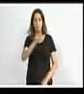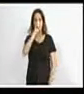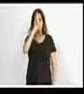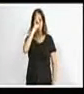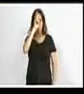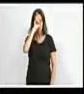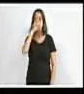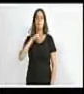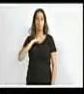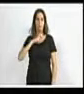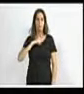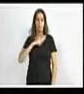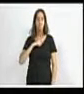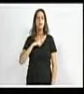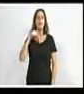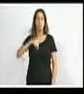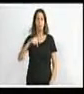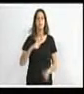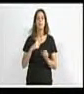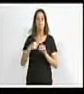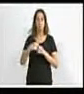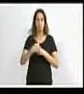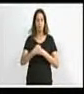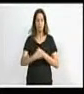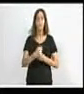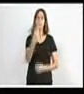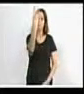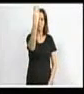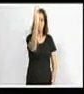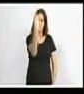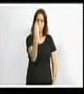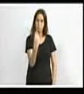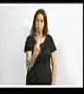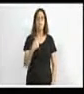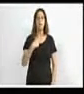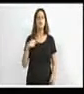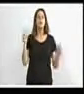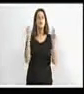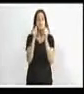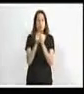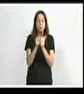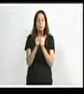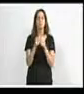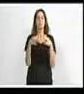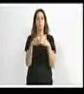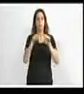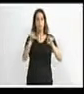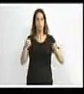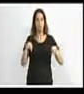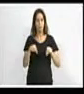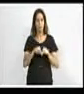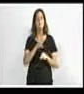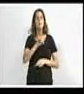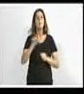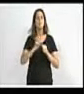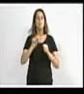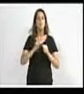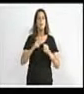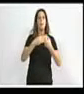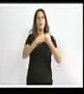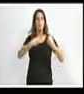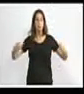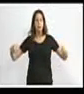vários semáforos da nossa cidade, eu e a minha equipe de gabinete estaremos fazendo um pedágio da Casa